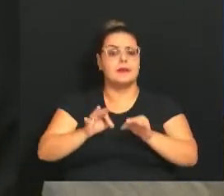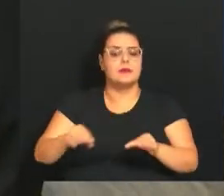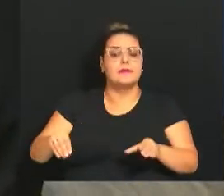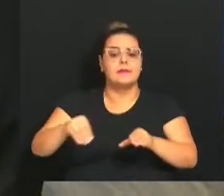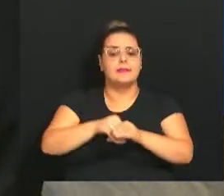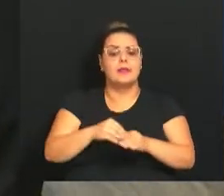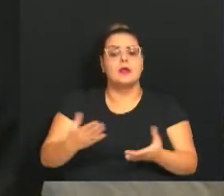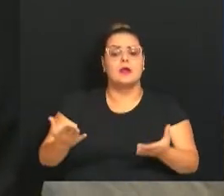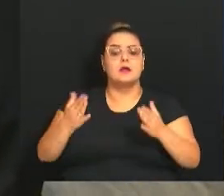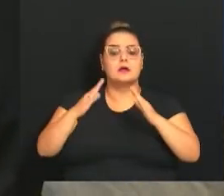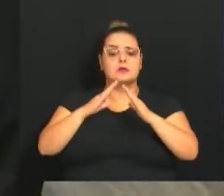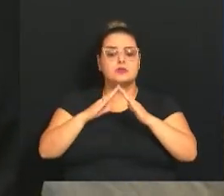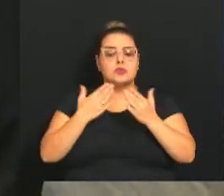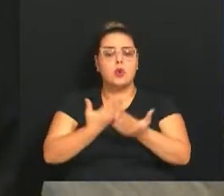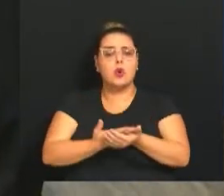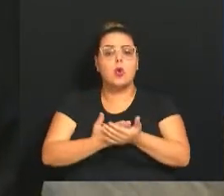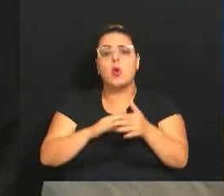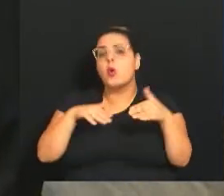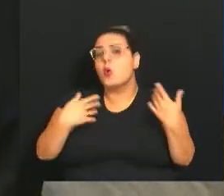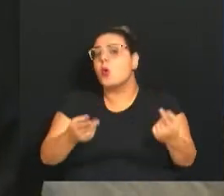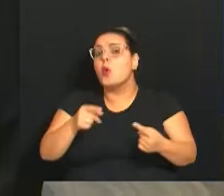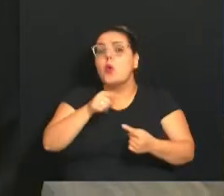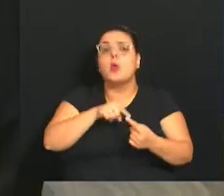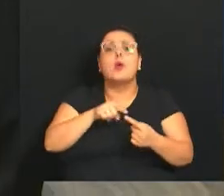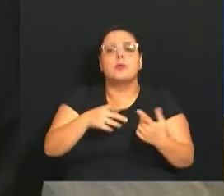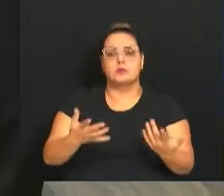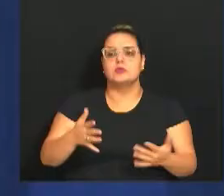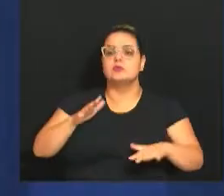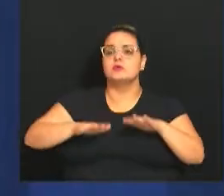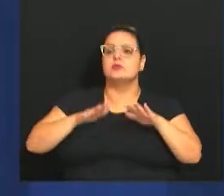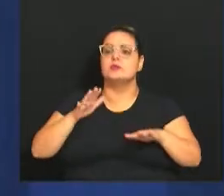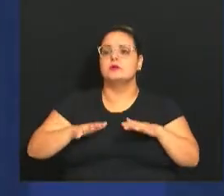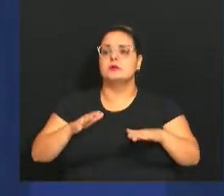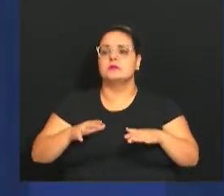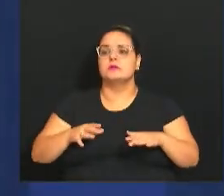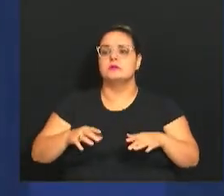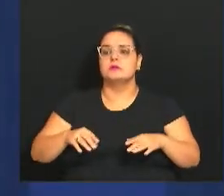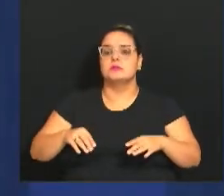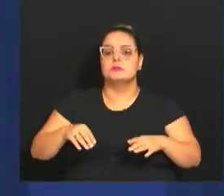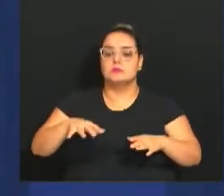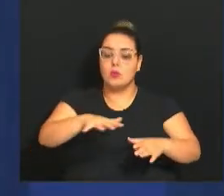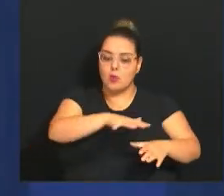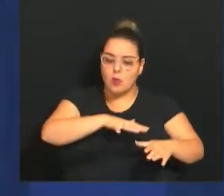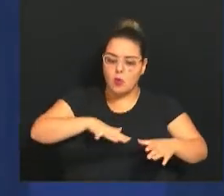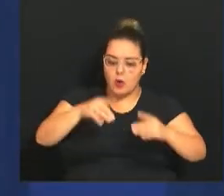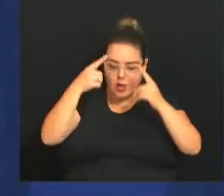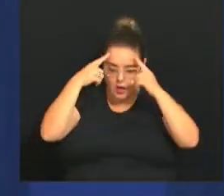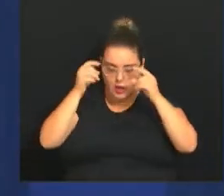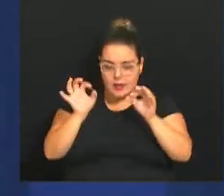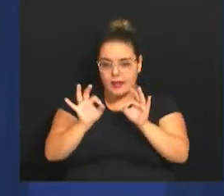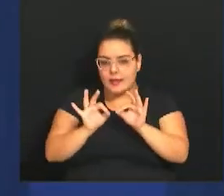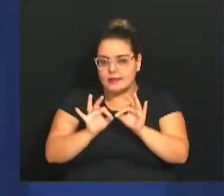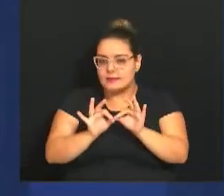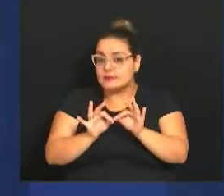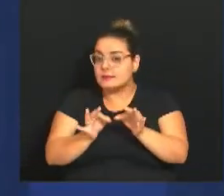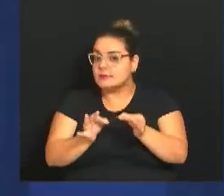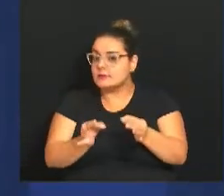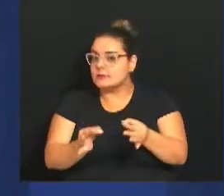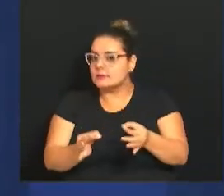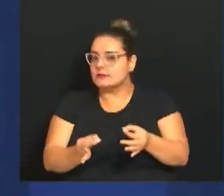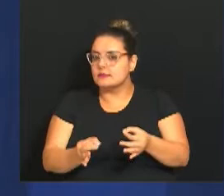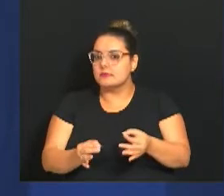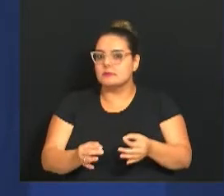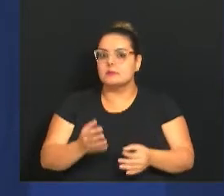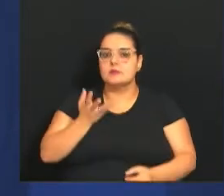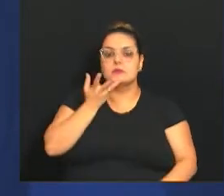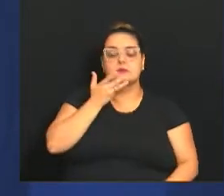o objetivo? Muitas vezes, né, o ciclo de violência, ele é muito sutil. E a gente vai passando ali durante toda a